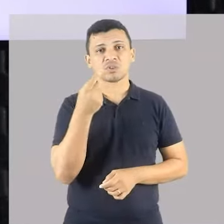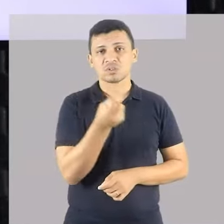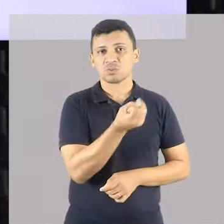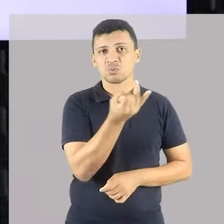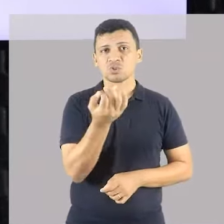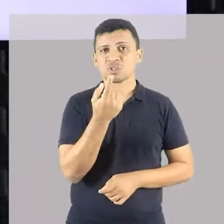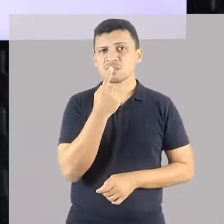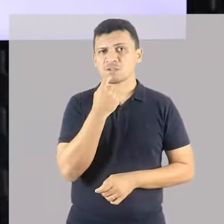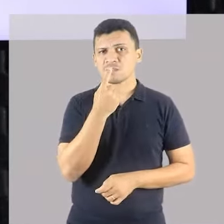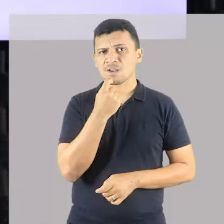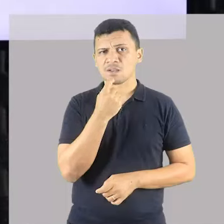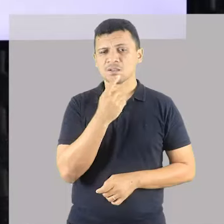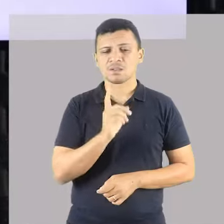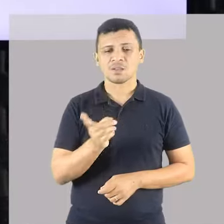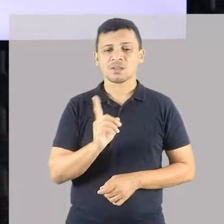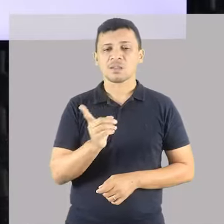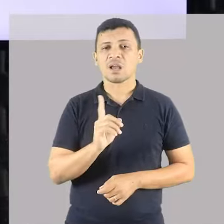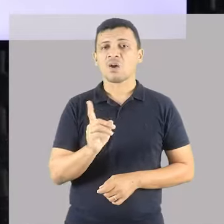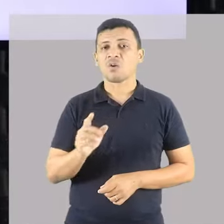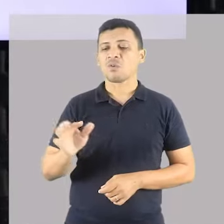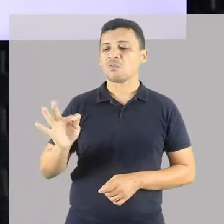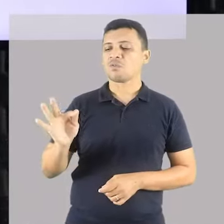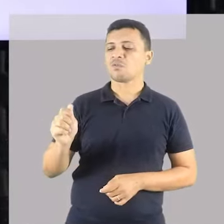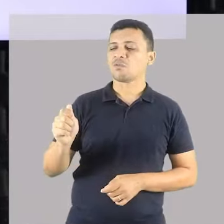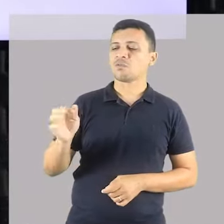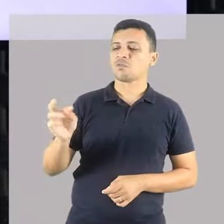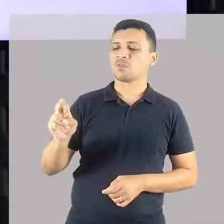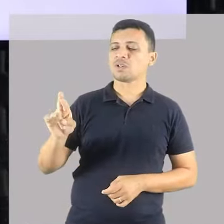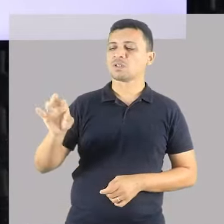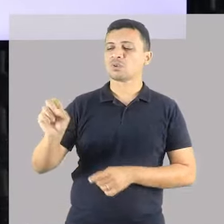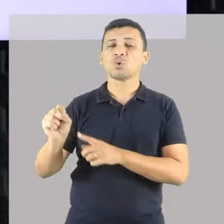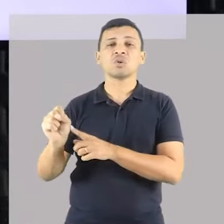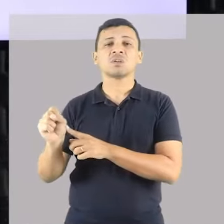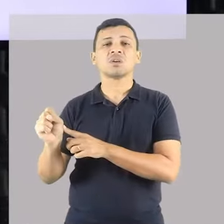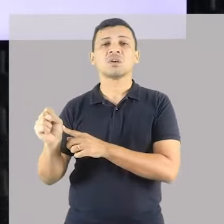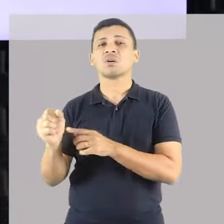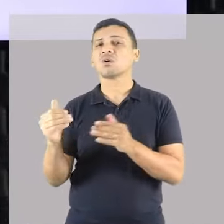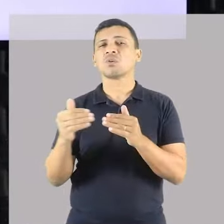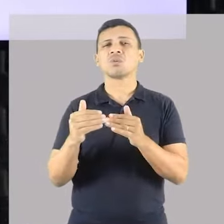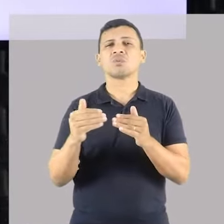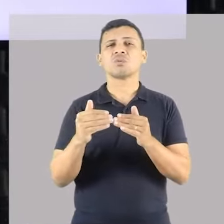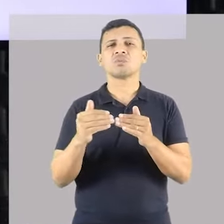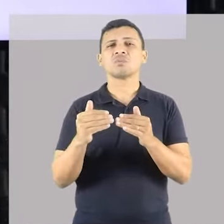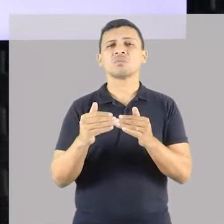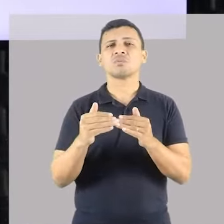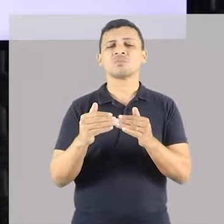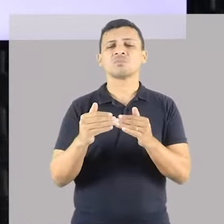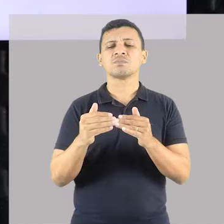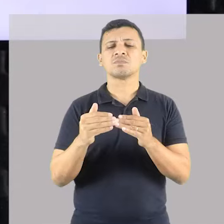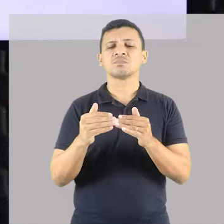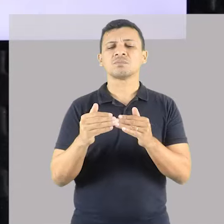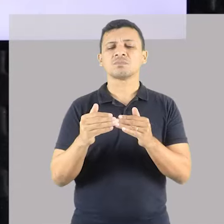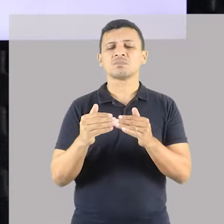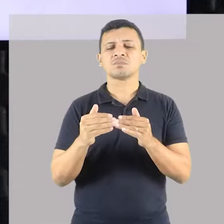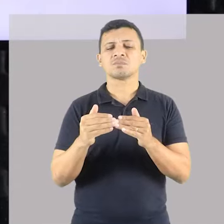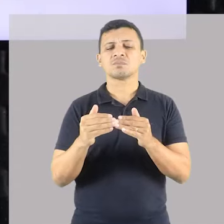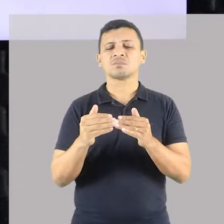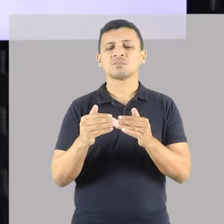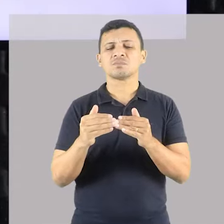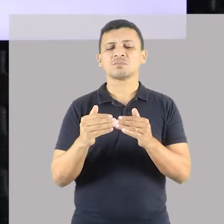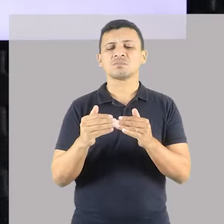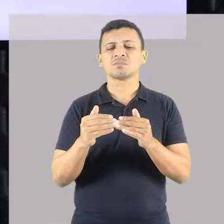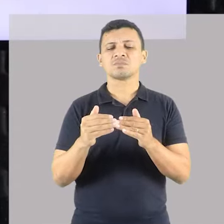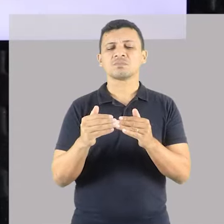o termo fatores ele vai associar né A questão eh quando ele coloca